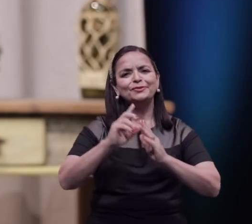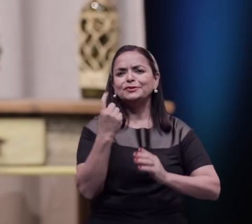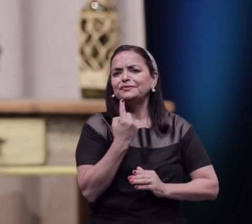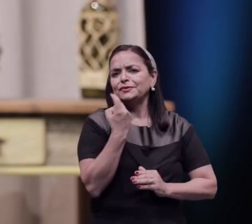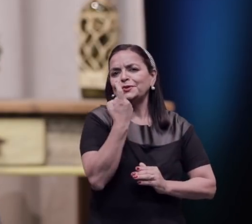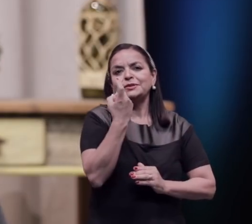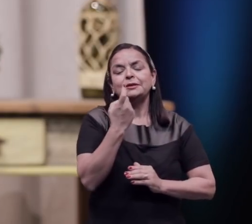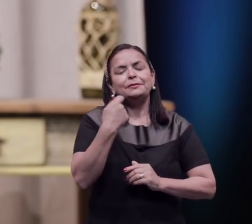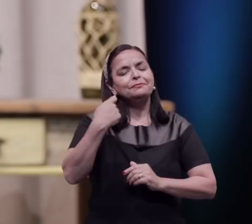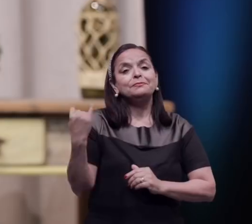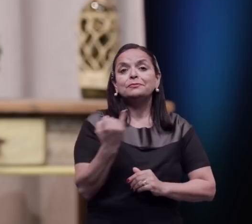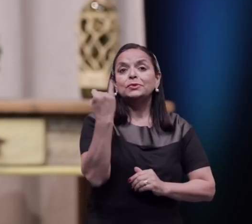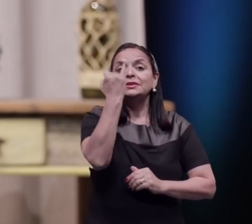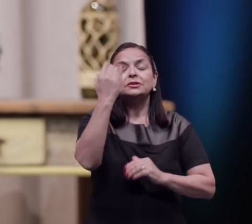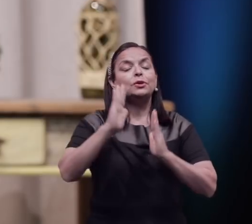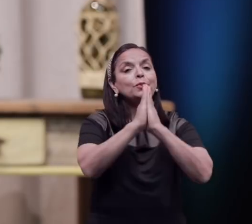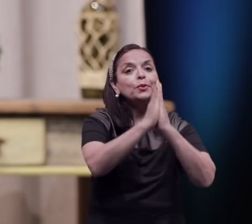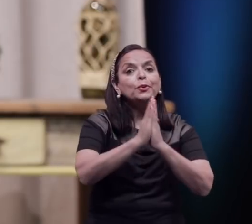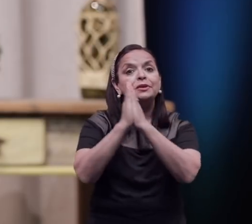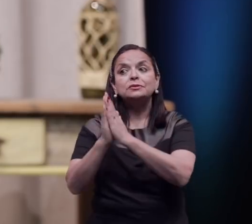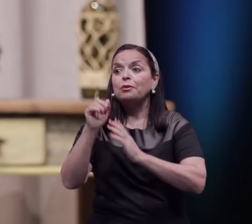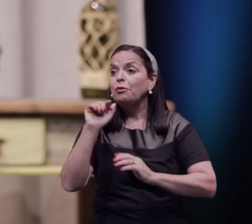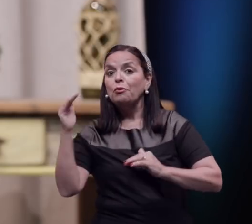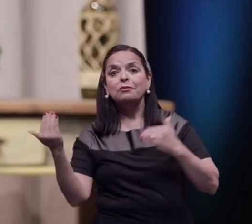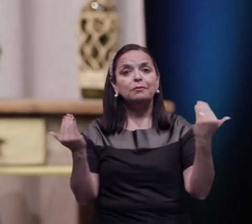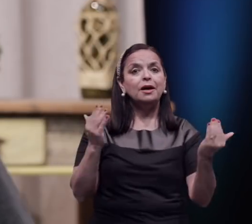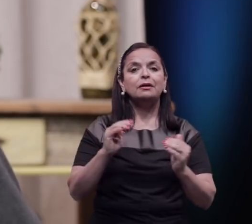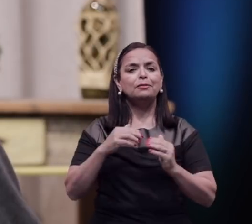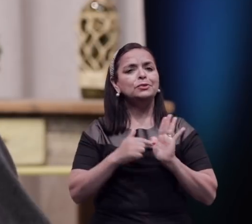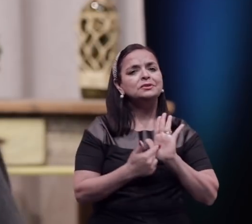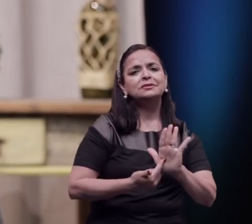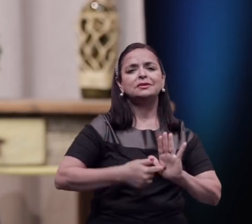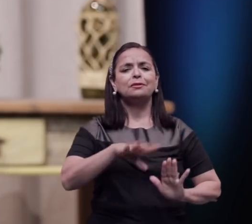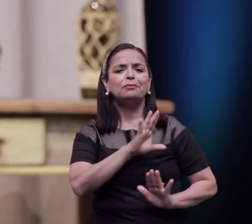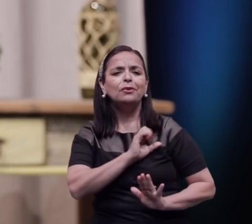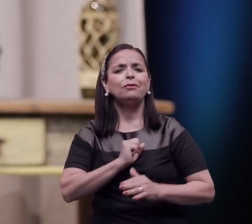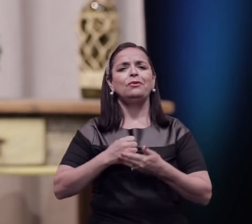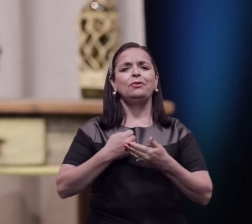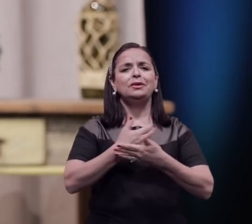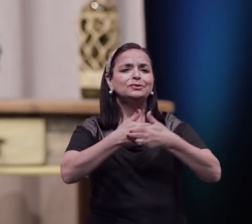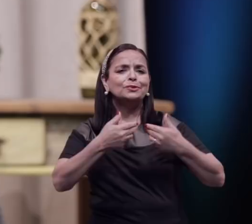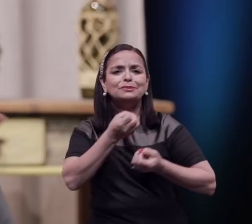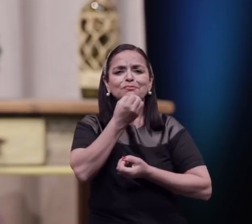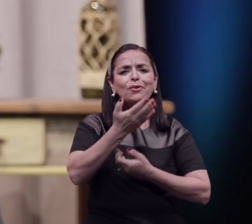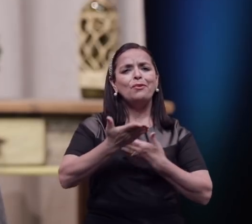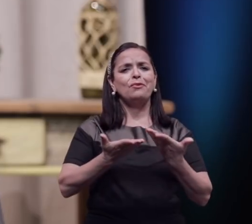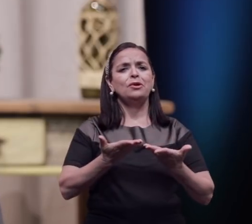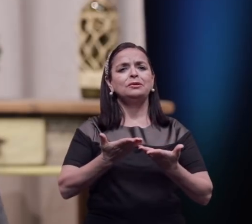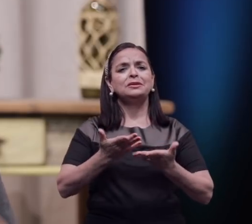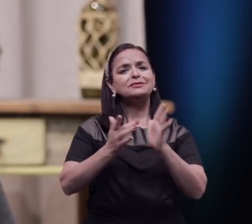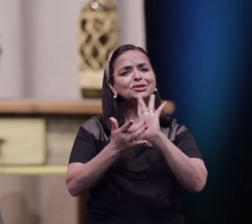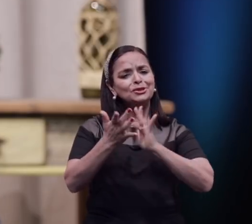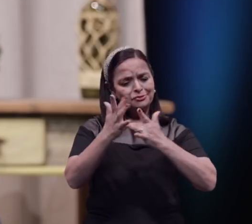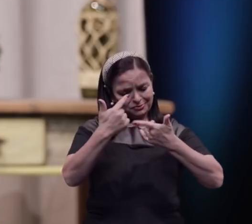favor, não fique sozinho. Estejamos orando uns pelos outros, nos estimulando ao amor, às boas